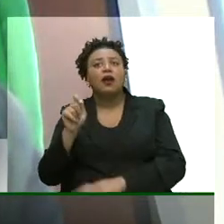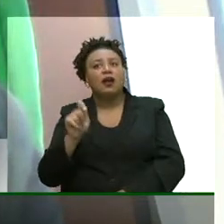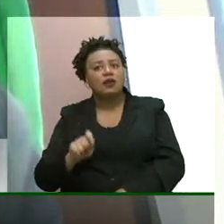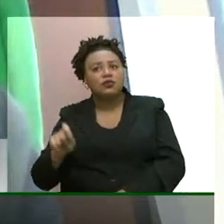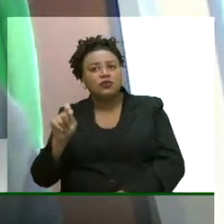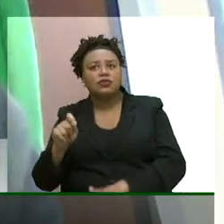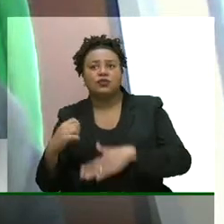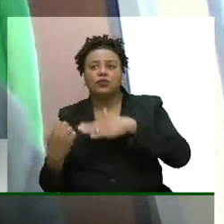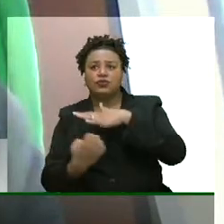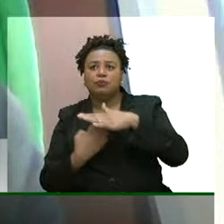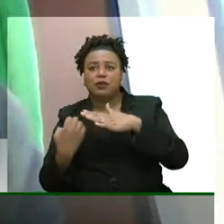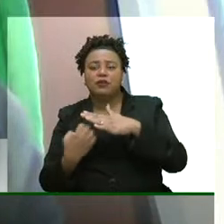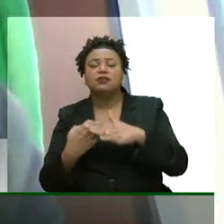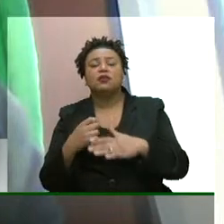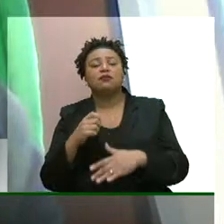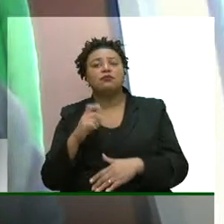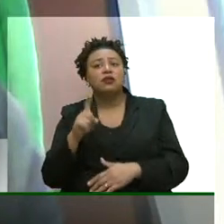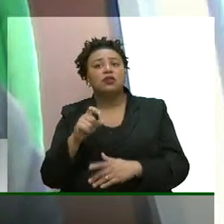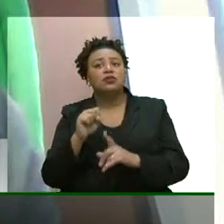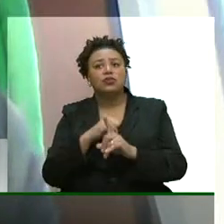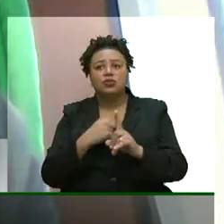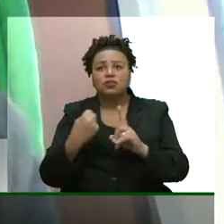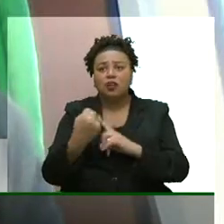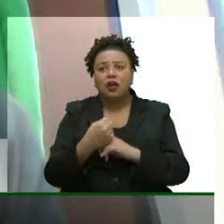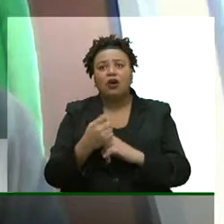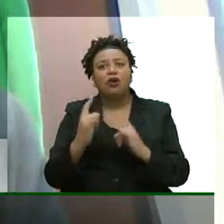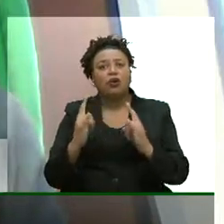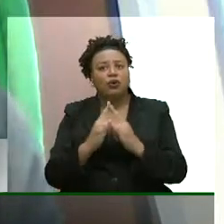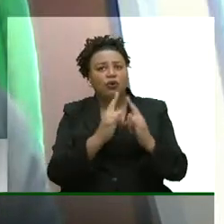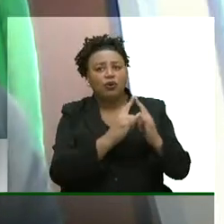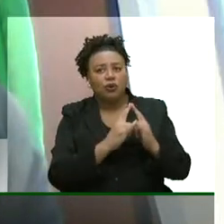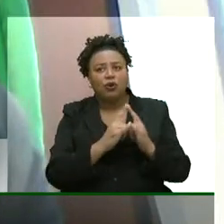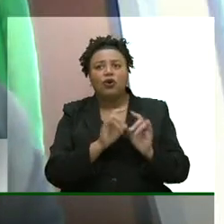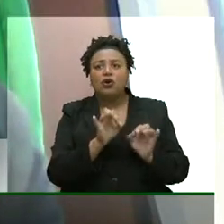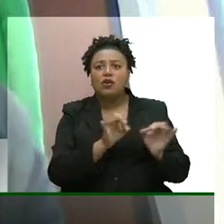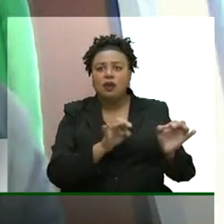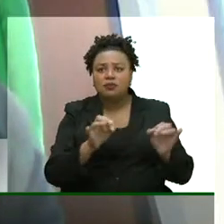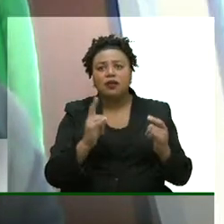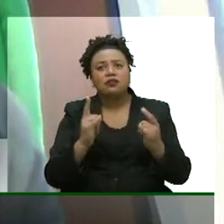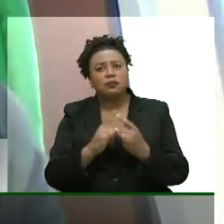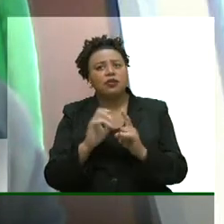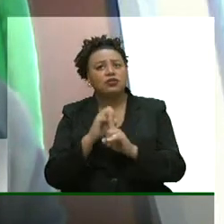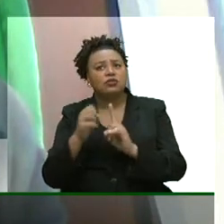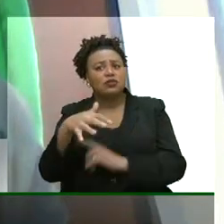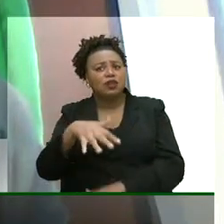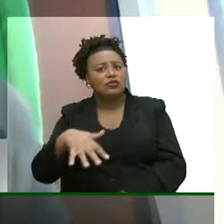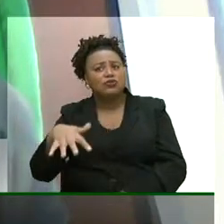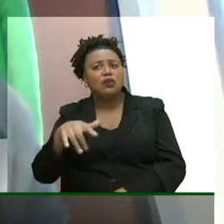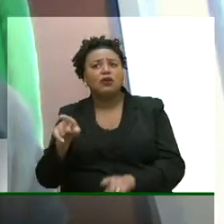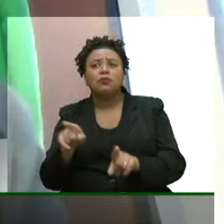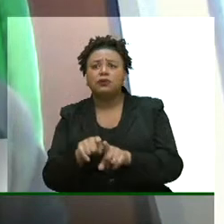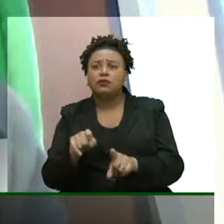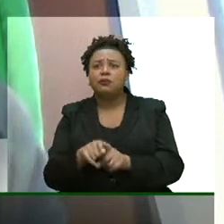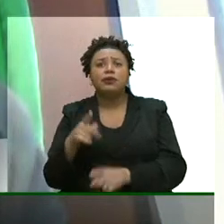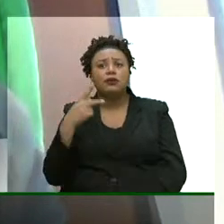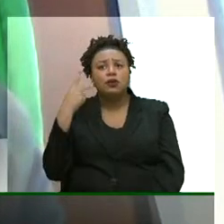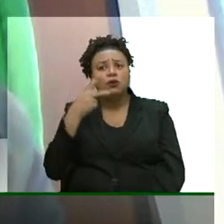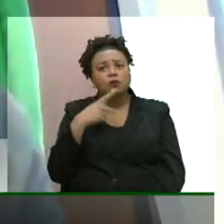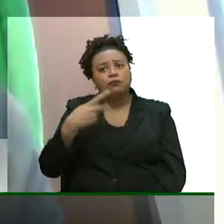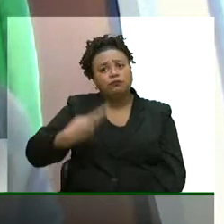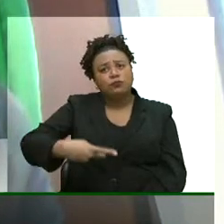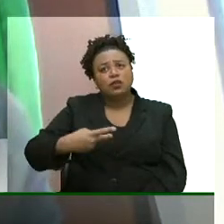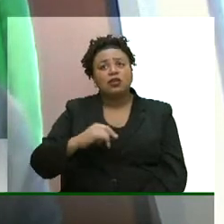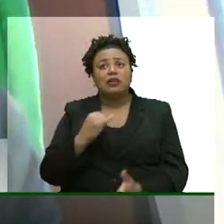associações empresariais, por meio da sociedade civil organizada e desorganizada, e por meio dos parlamentares aqui, que